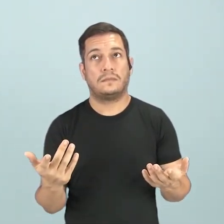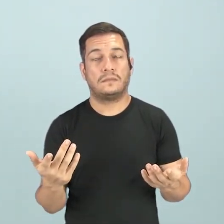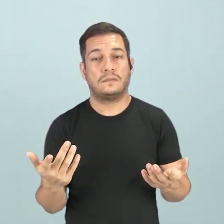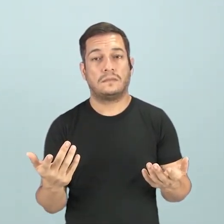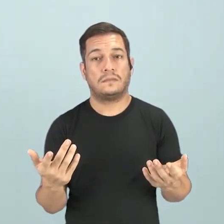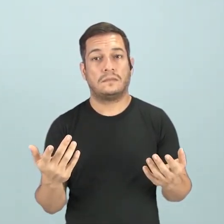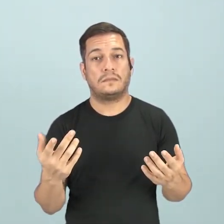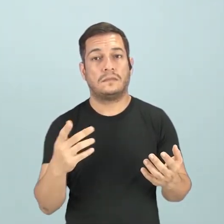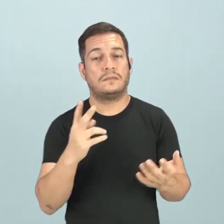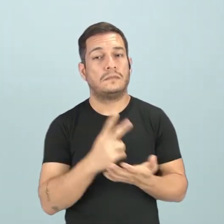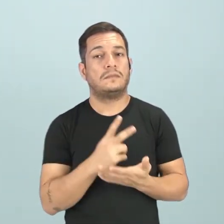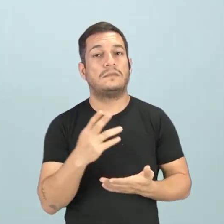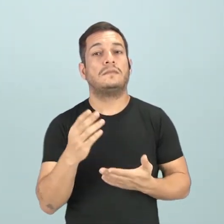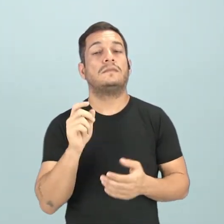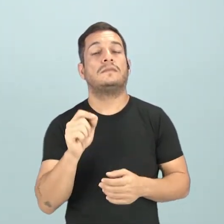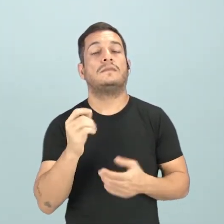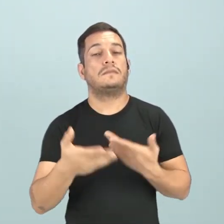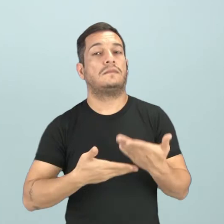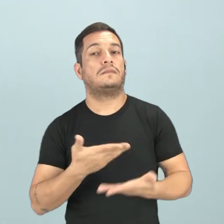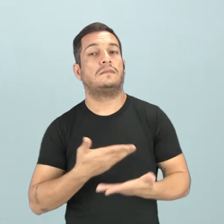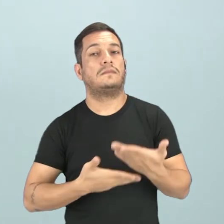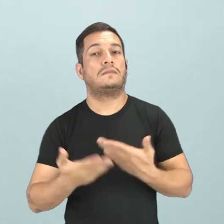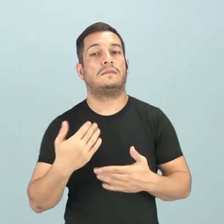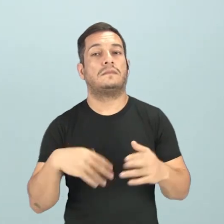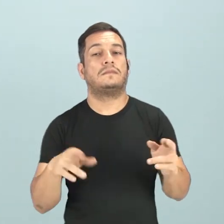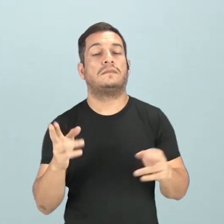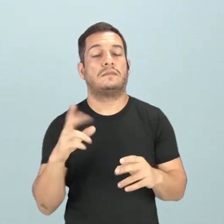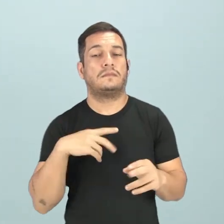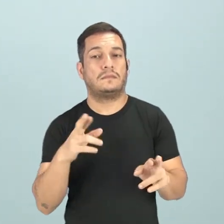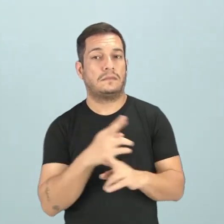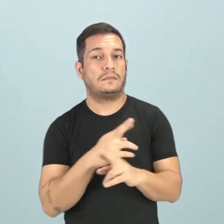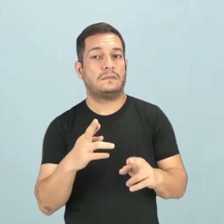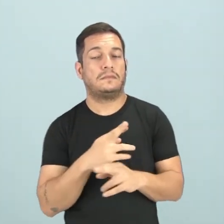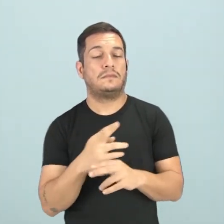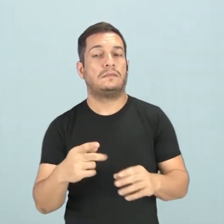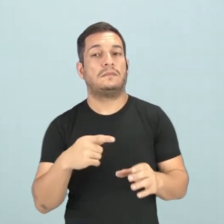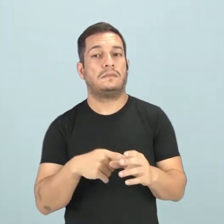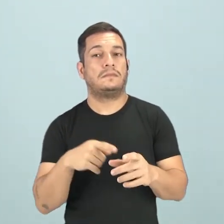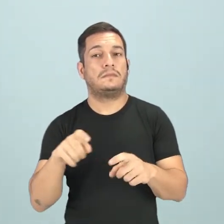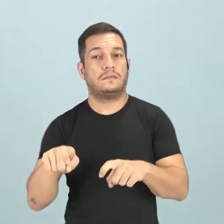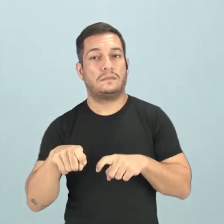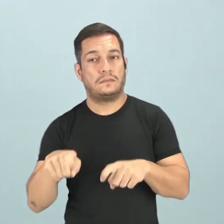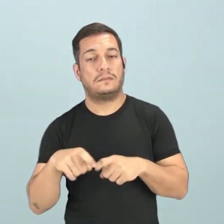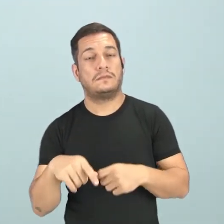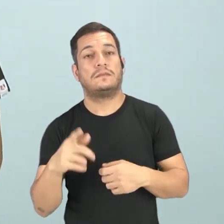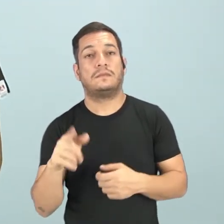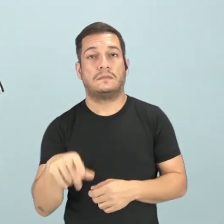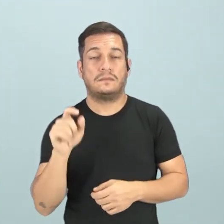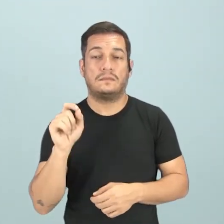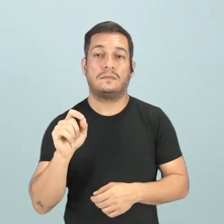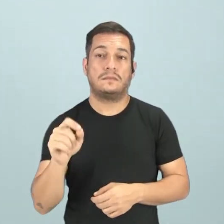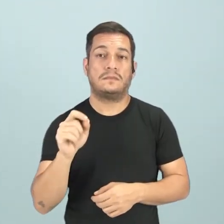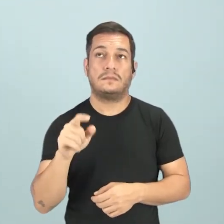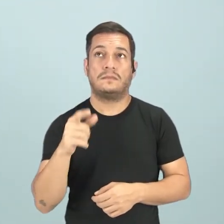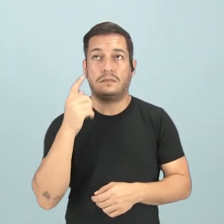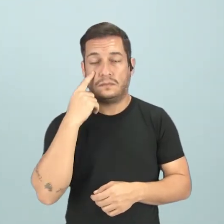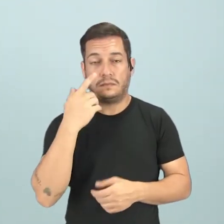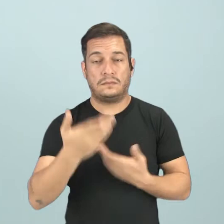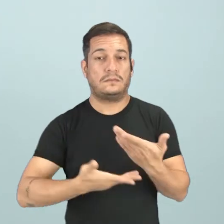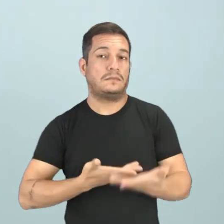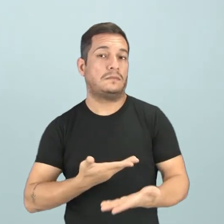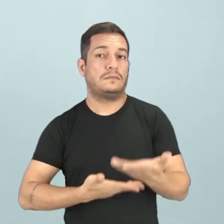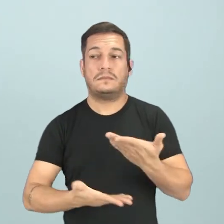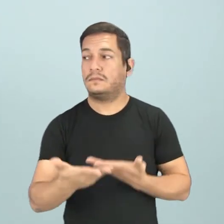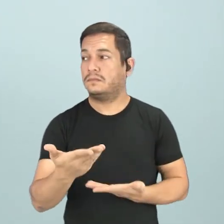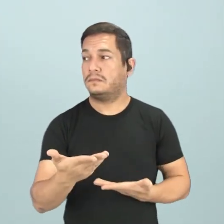como o espaço urbano depende do espaço rural e vice-versa, né? ela é uma rodovia de mão